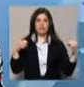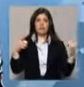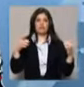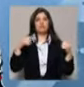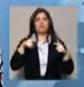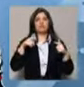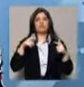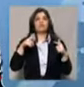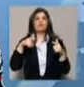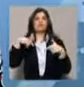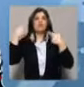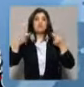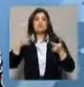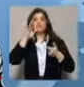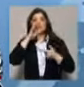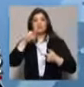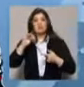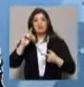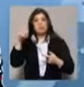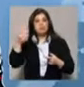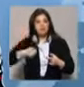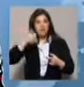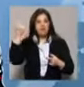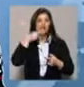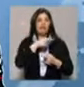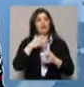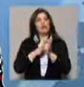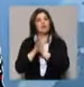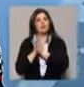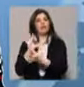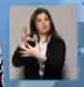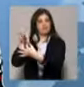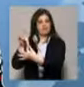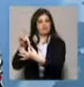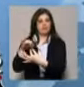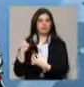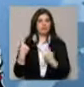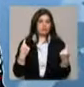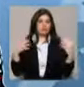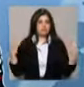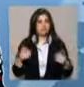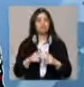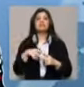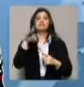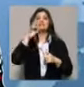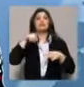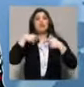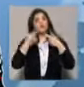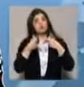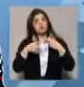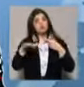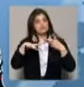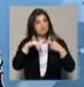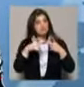com o partido socialista se vier a ganhar as eleições segundo cenário é as sondagens mostrarem que uma vitória desta Coligação de direita